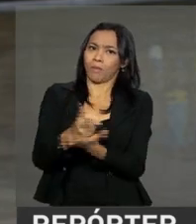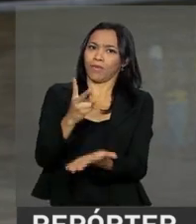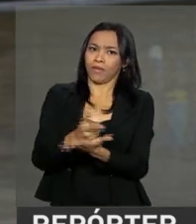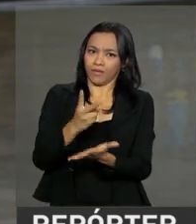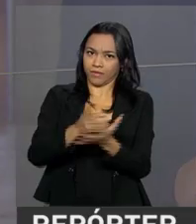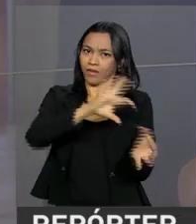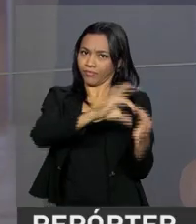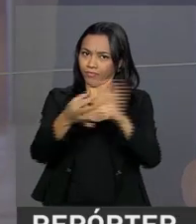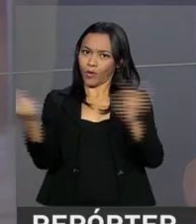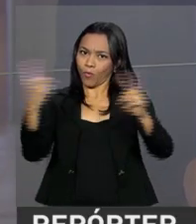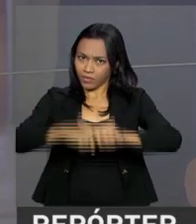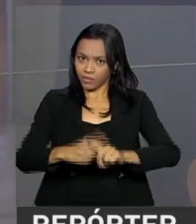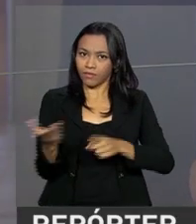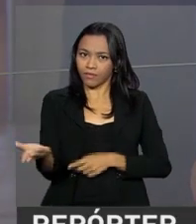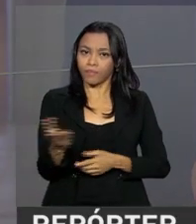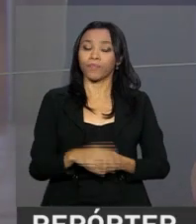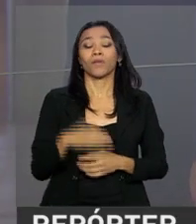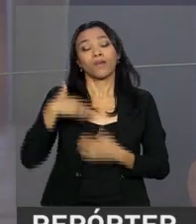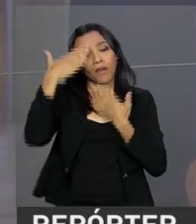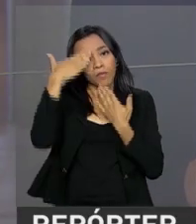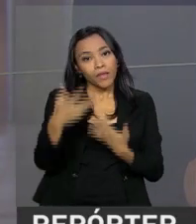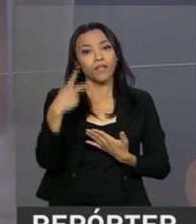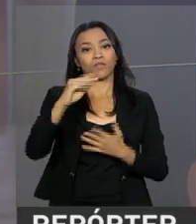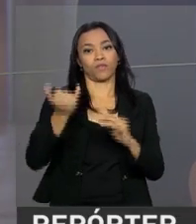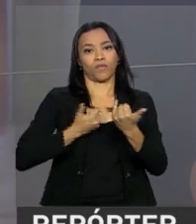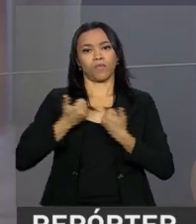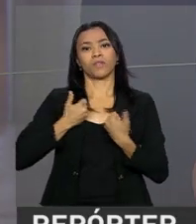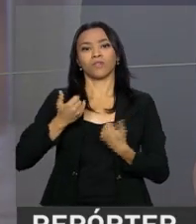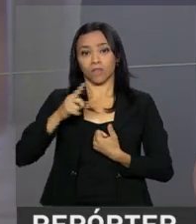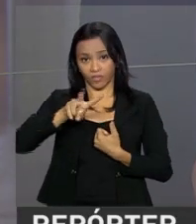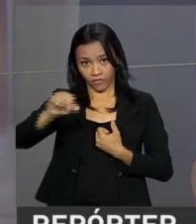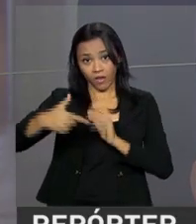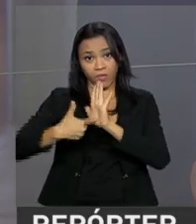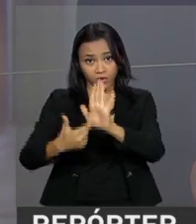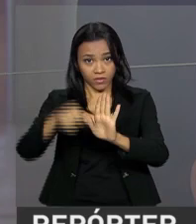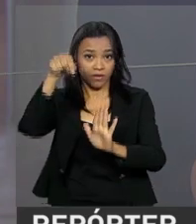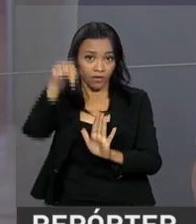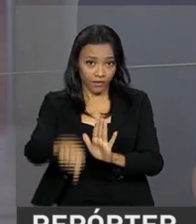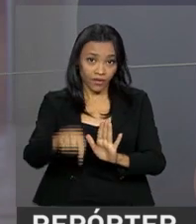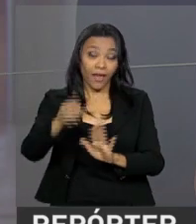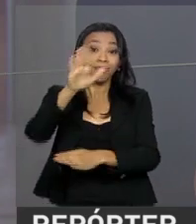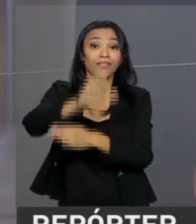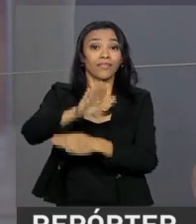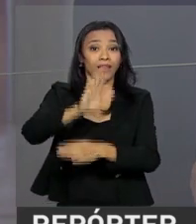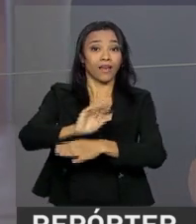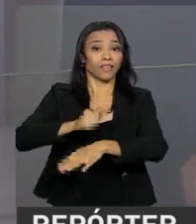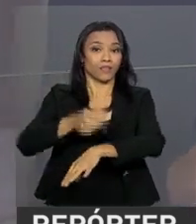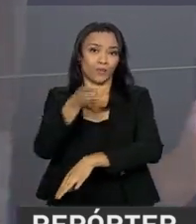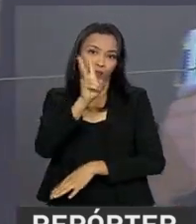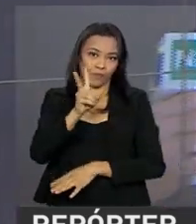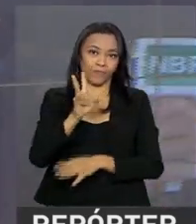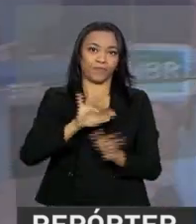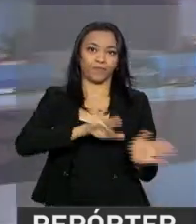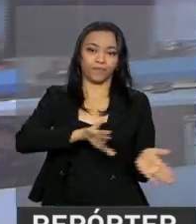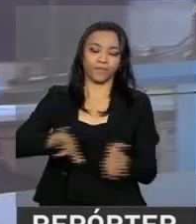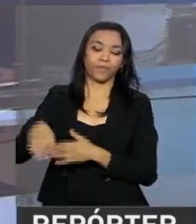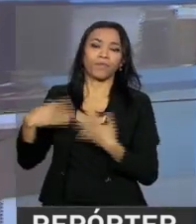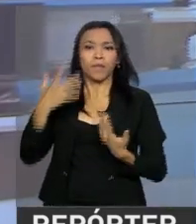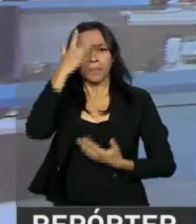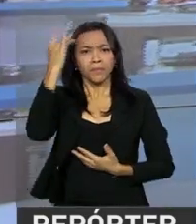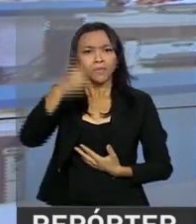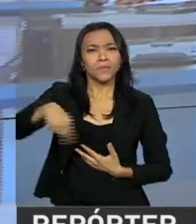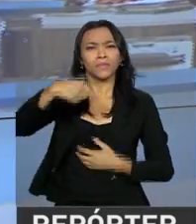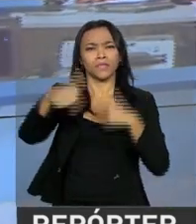Renata Obrigada Paula pelas suas informações essa cerimônia a gente vai transmitir ao vivo à tarde a partir das 2 da tarde agricultores